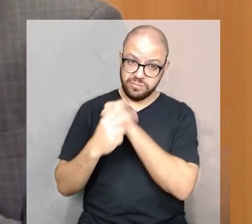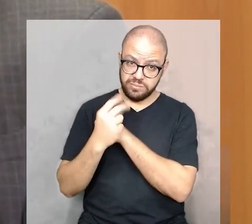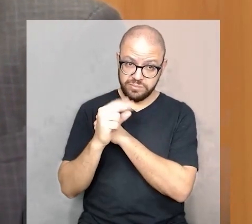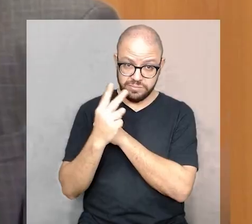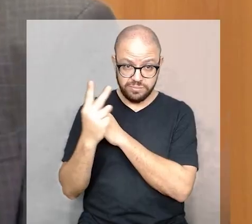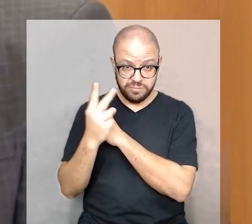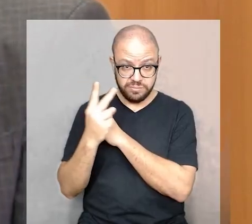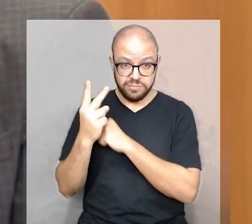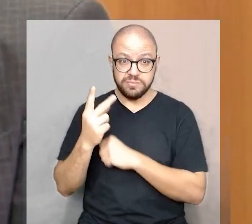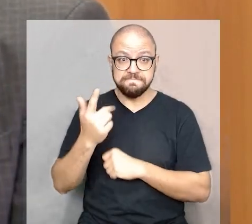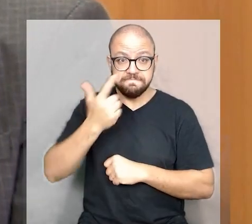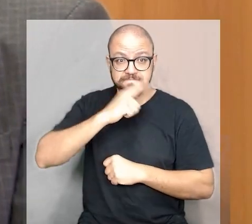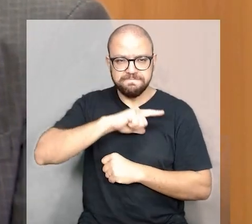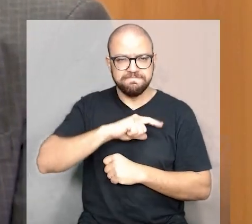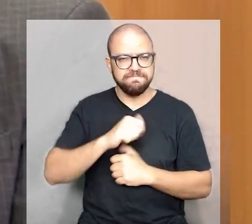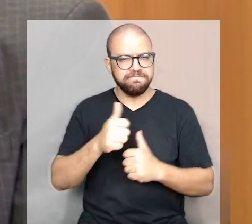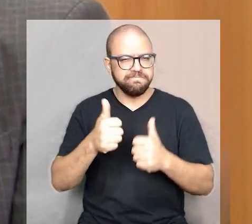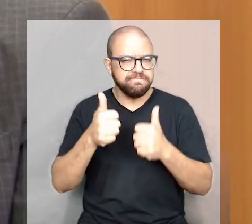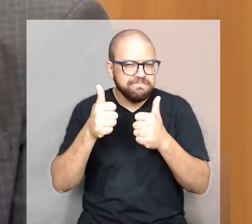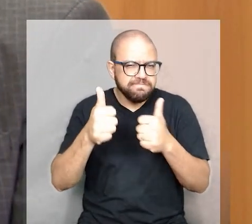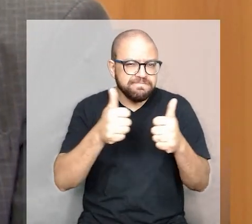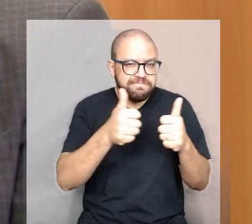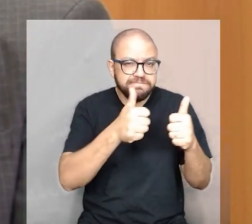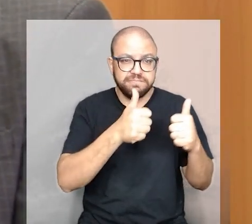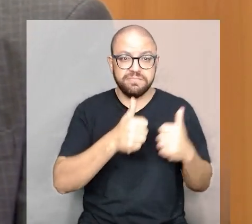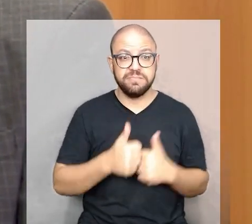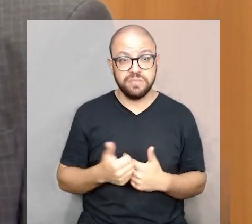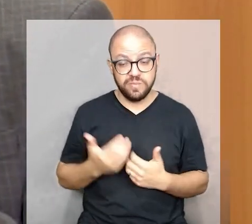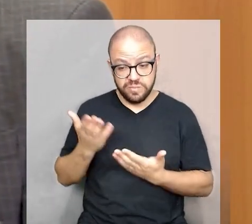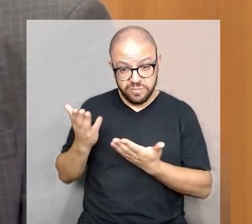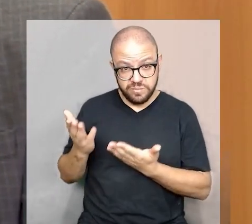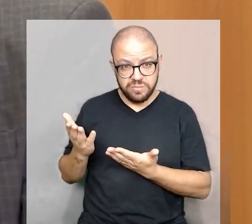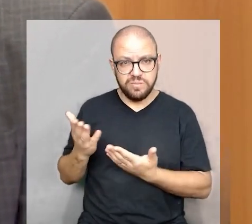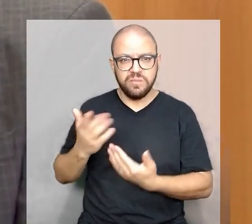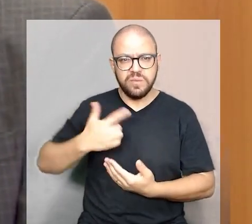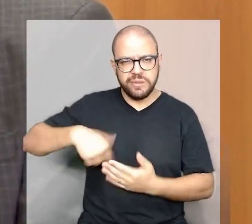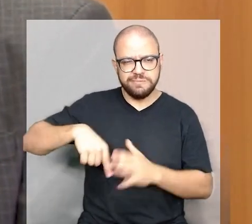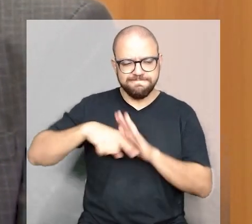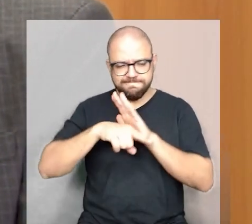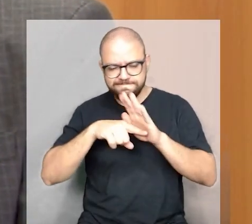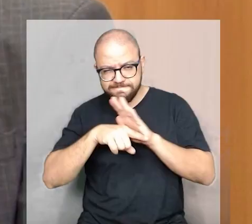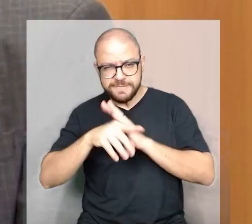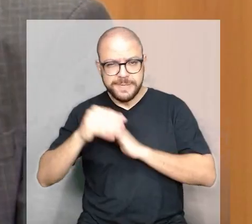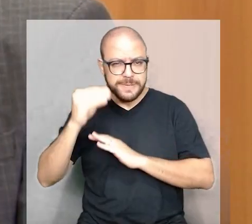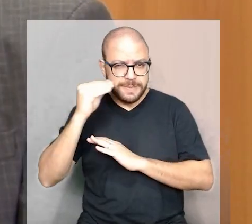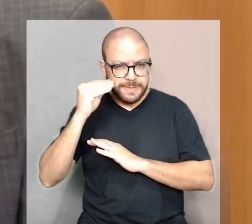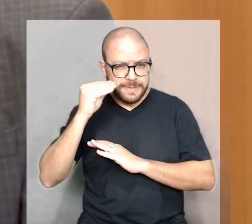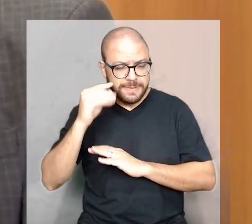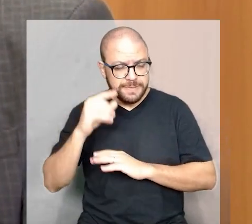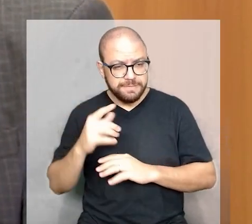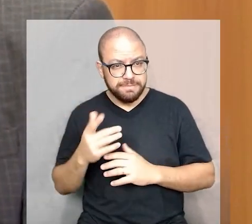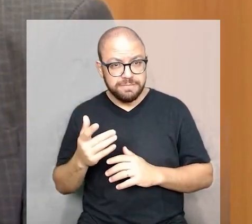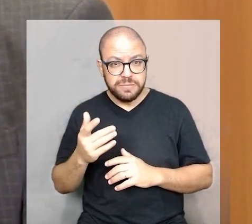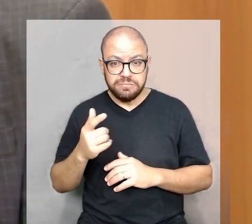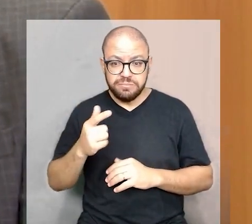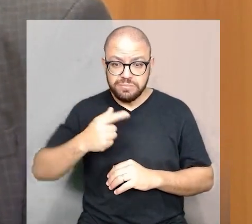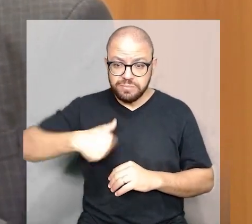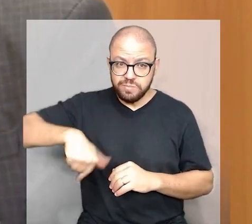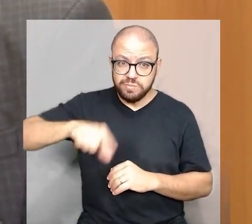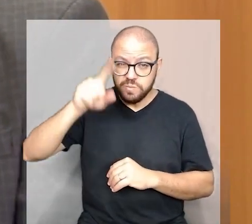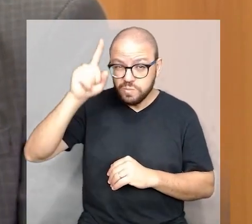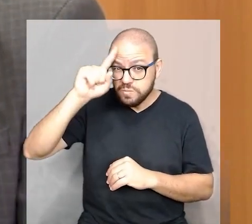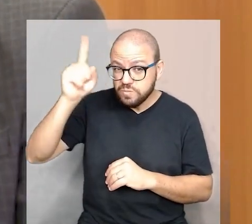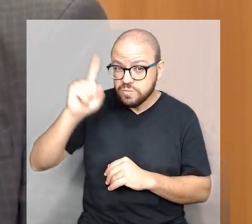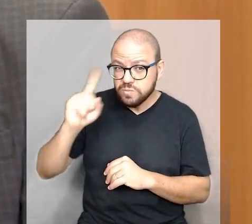Conseguimos em 2022 uma atuação enorme, porque foi aquele momento que fomos muito testados. Ninguém